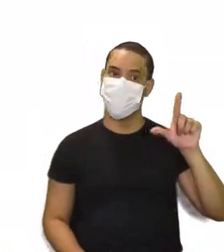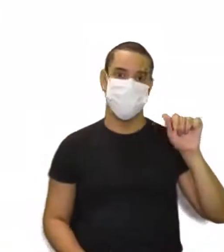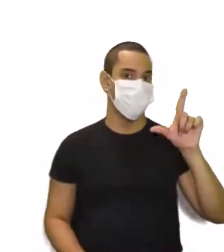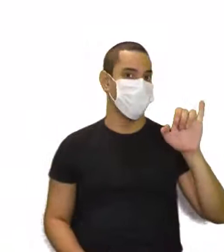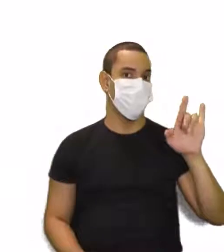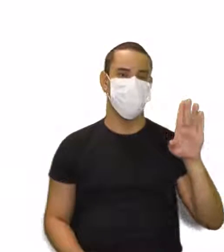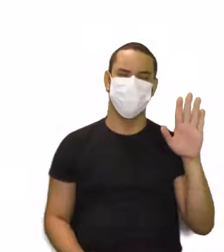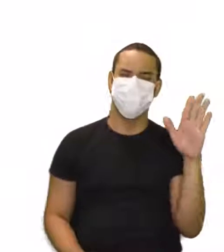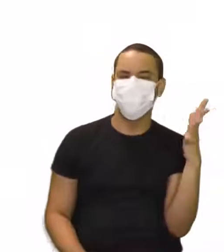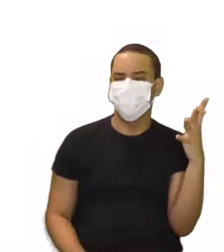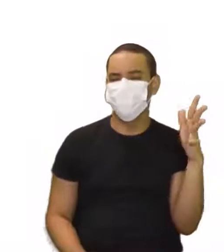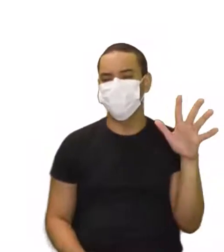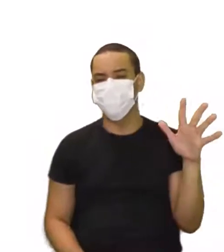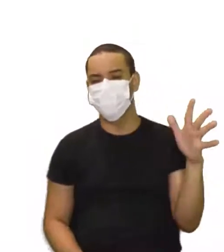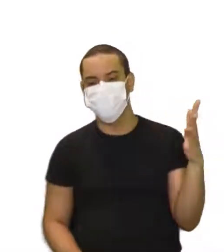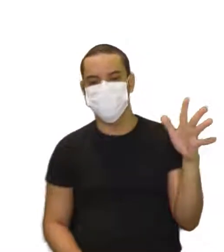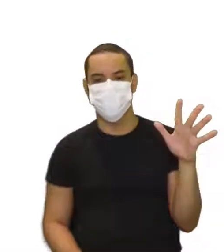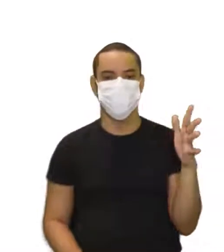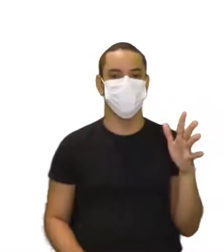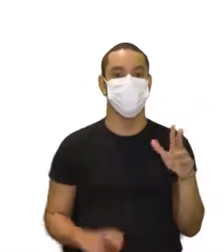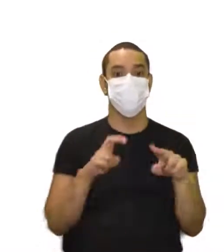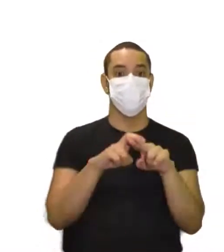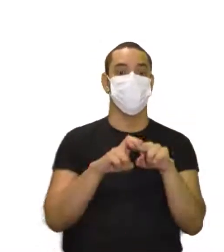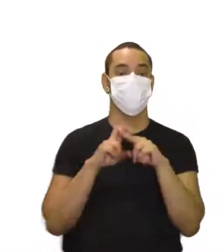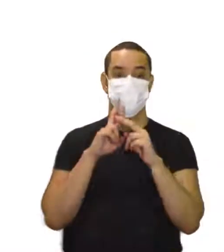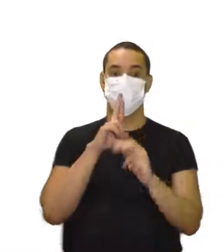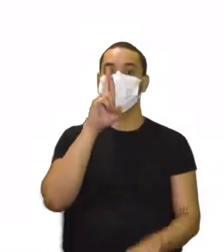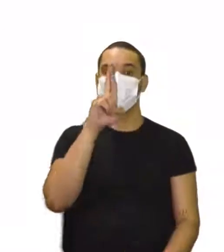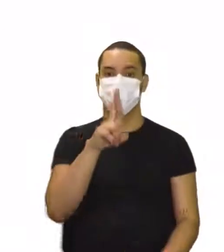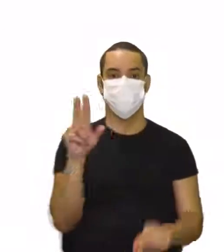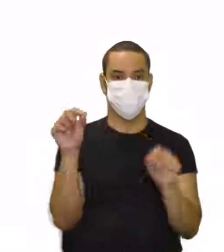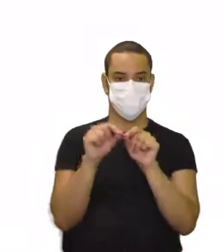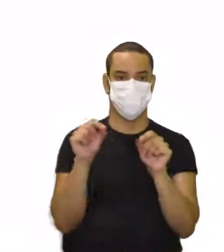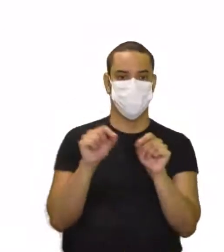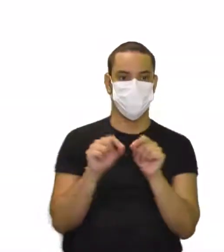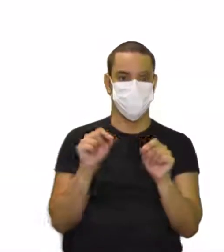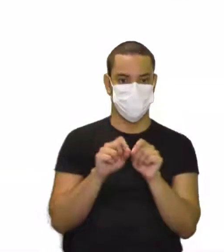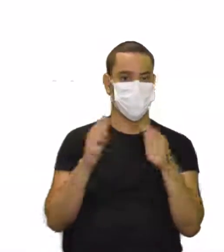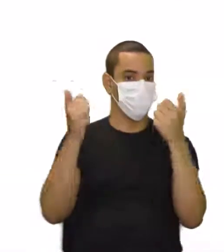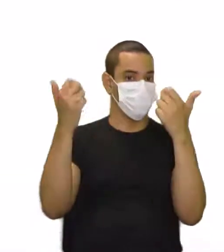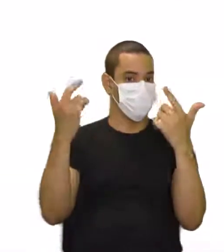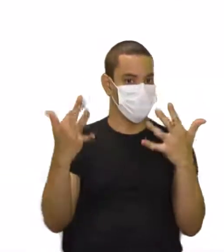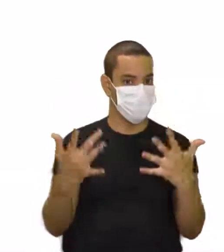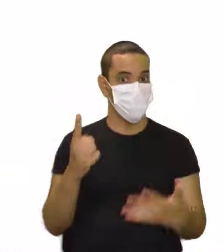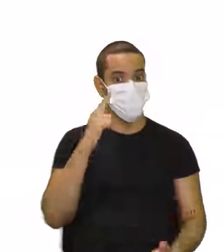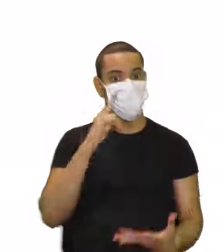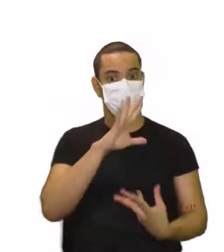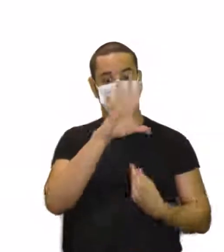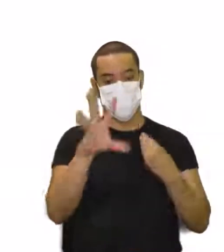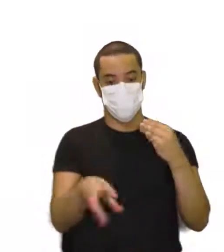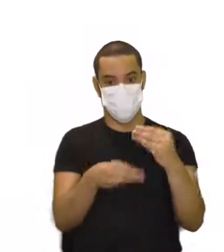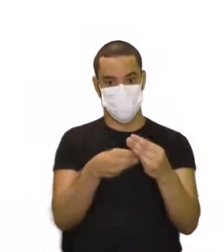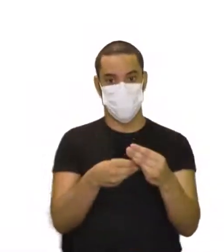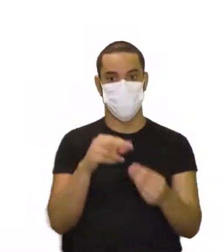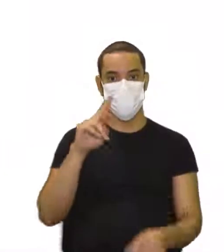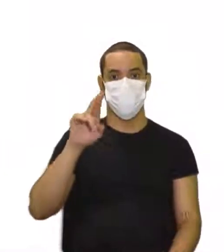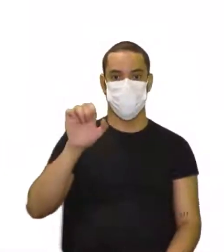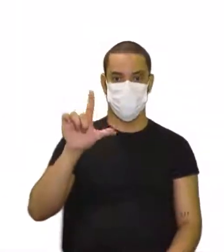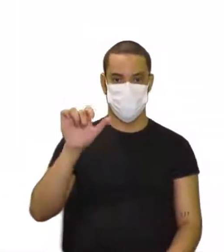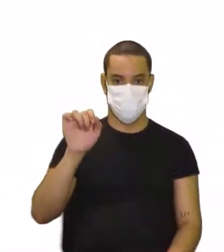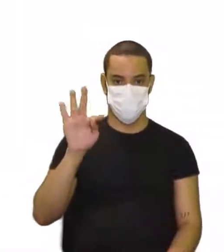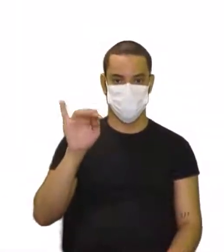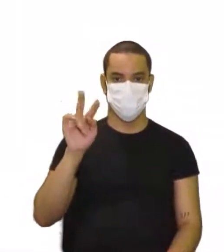é aqui que está dizendo, ó. Pelos resultados obtidos nos casos, vemos que a adição relativística de